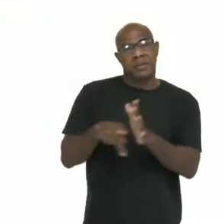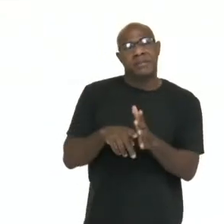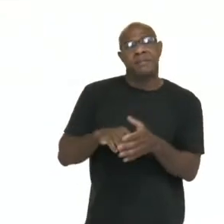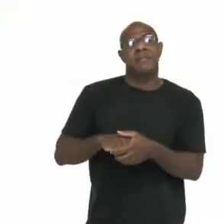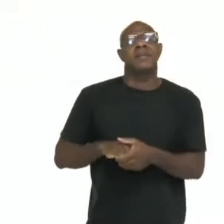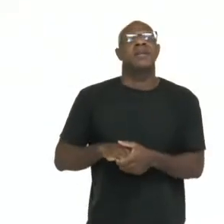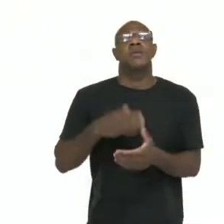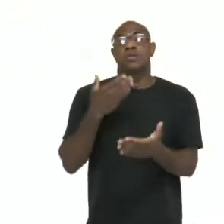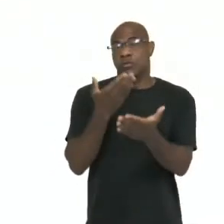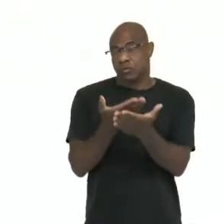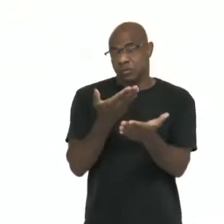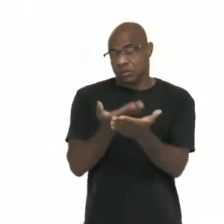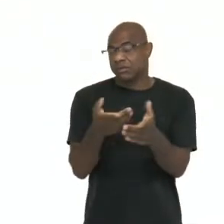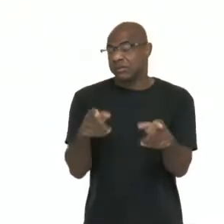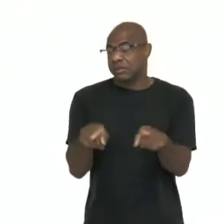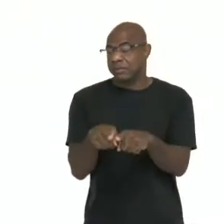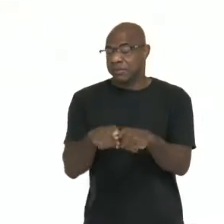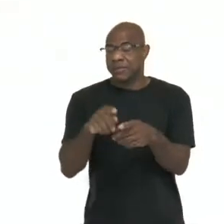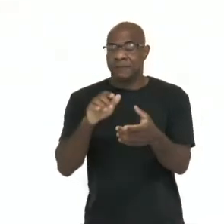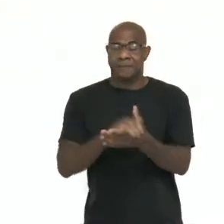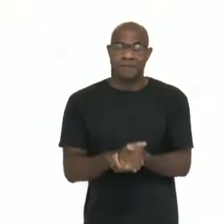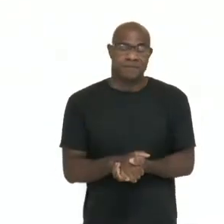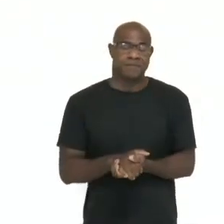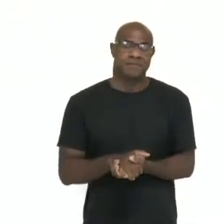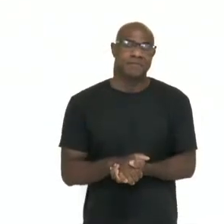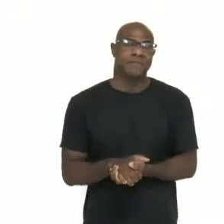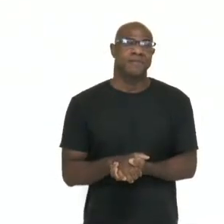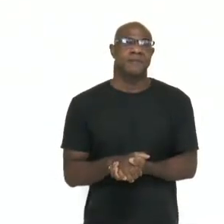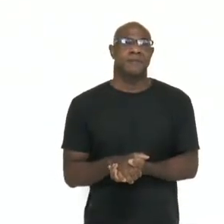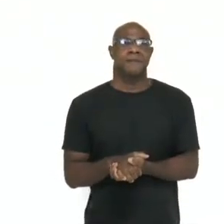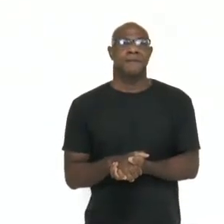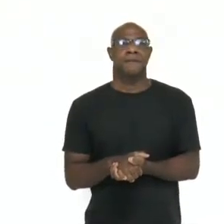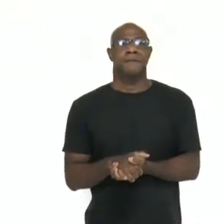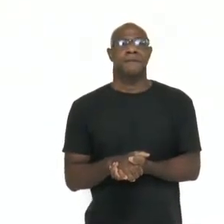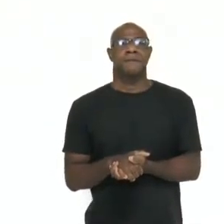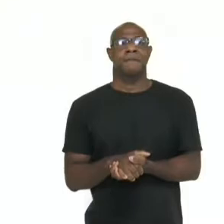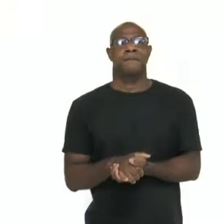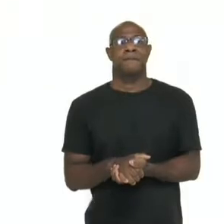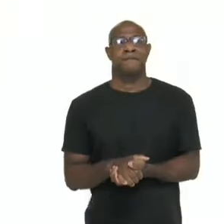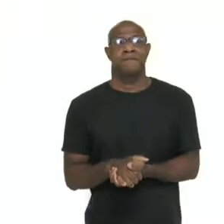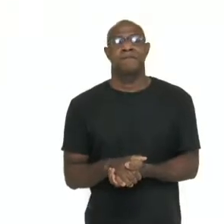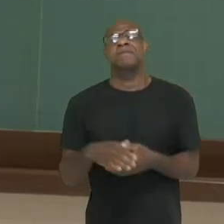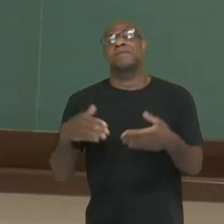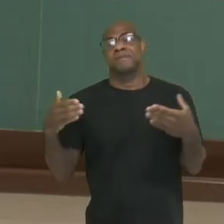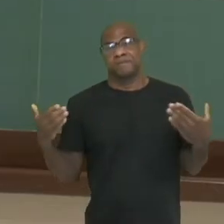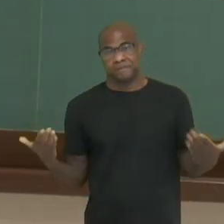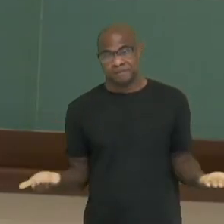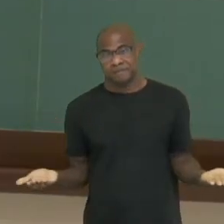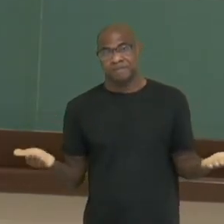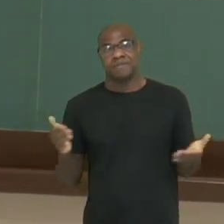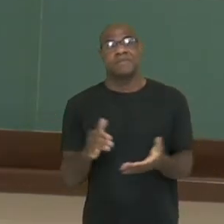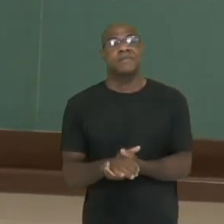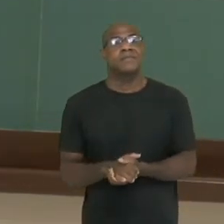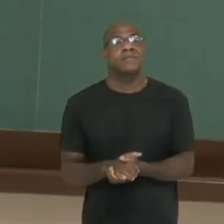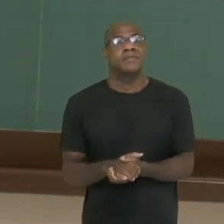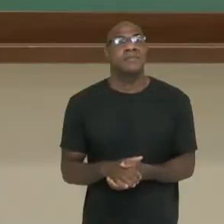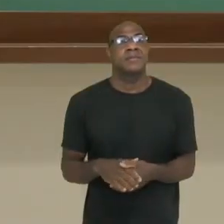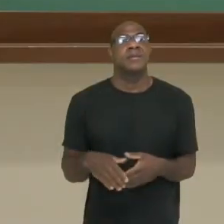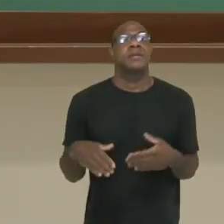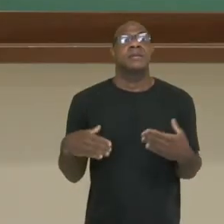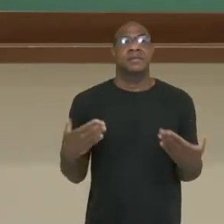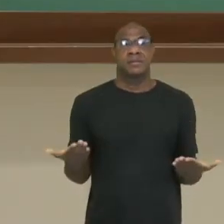dos Estudantes, liderado por Augusto Boal e Oduvaldo Viana Filho, né? Então, Boal,